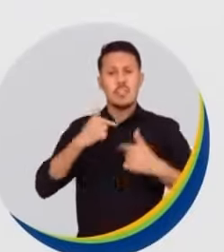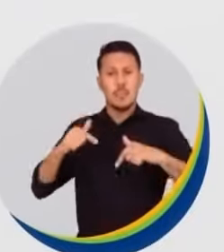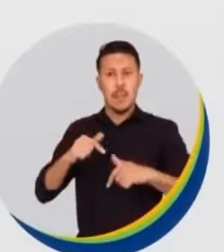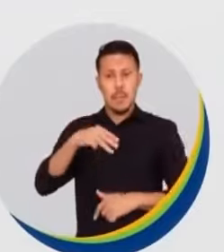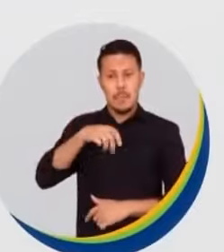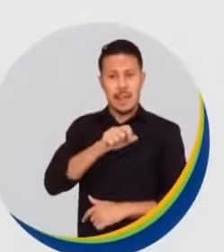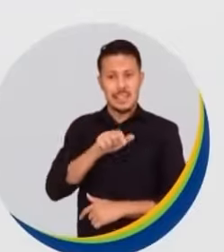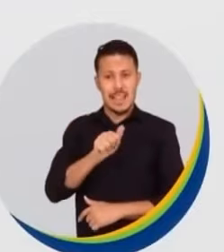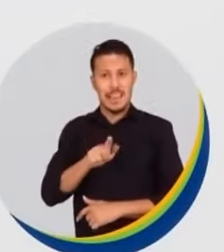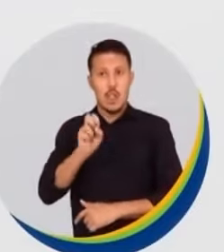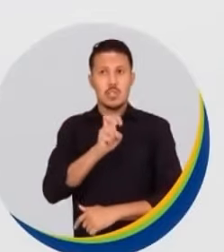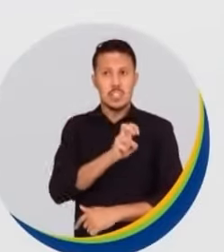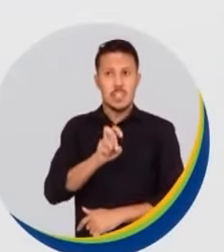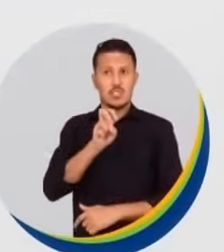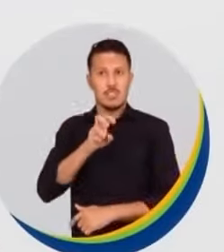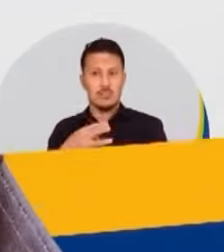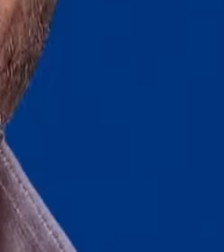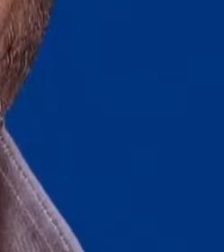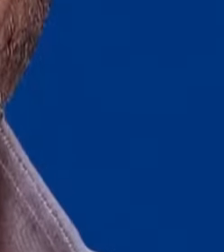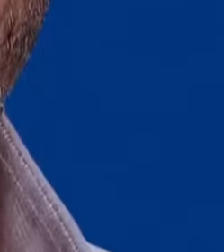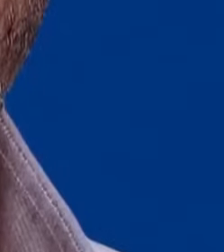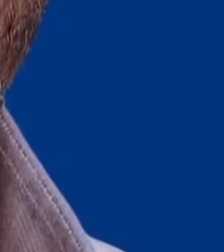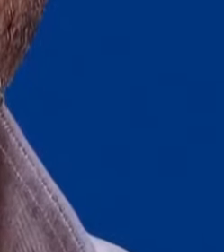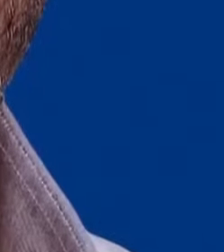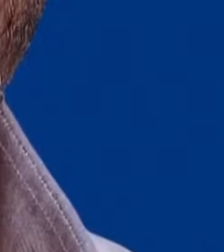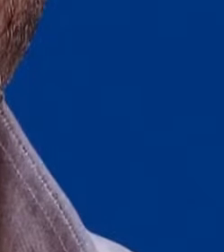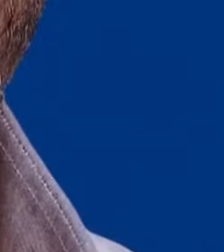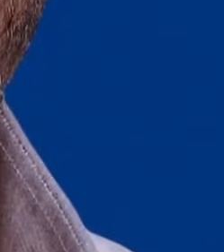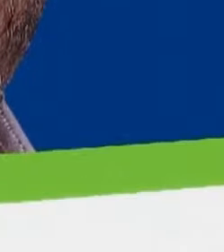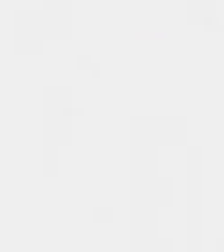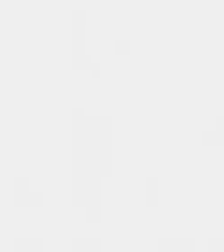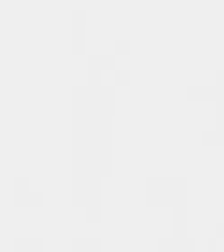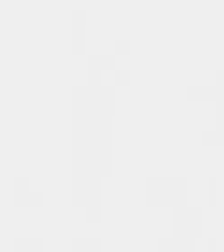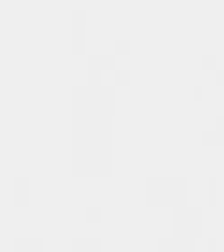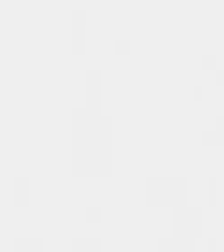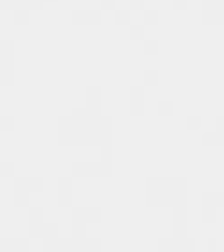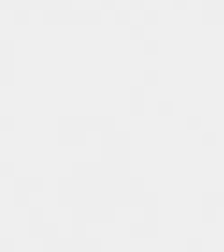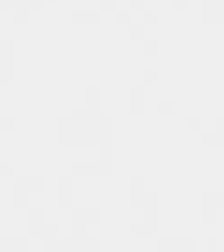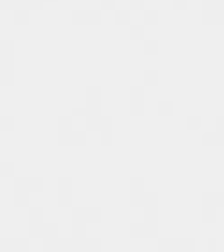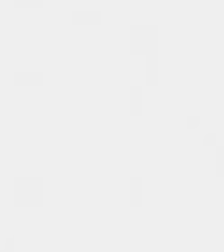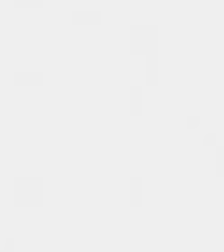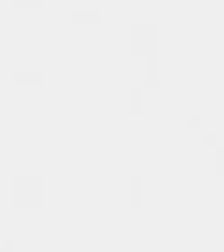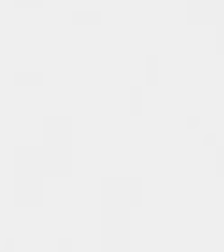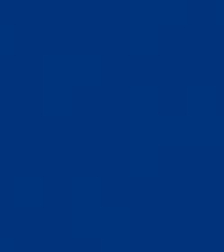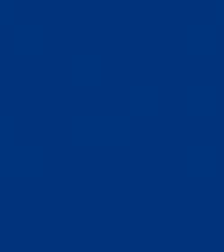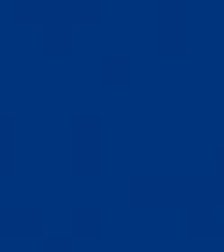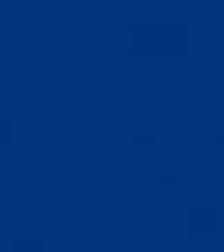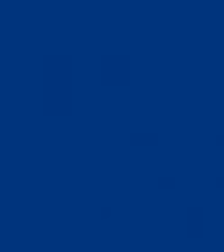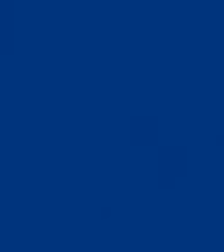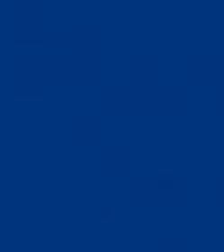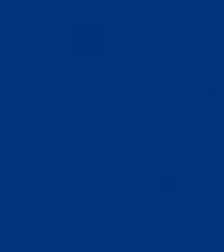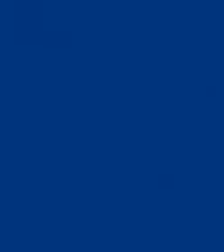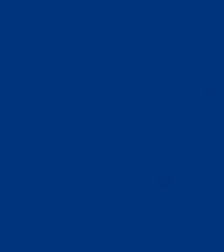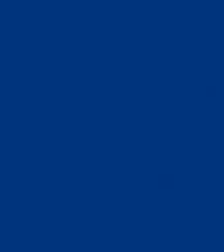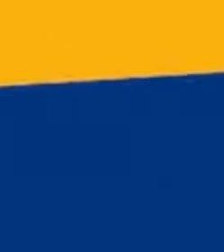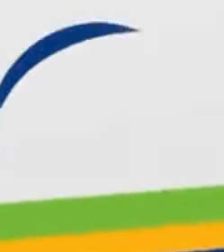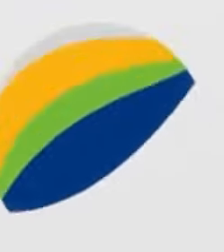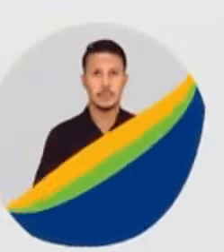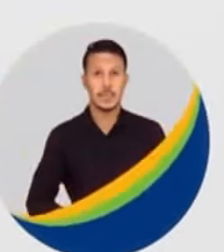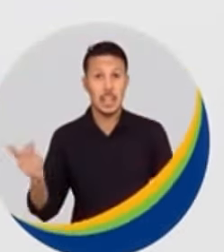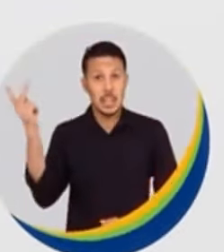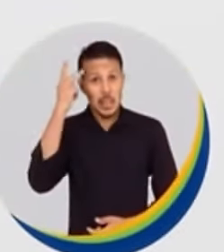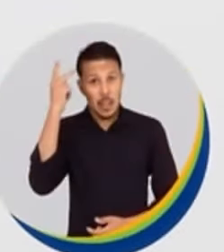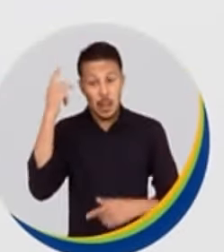55-533 e Ricardo Nunes, 15. Vote PSD 55. PSD 55.